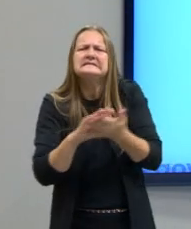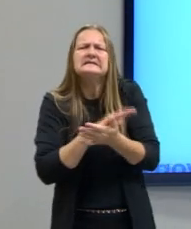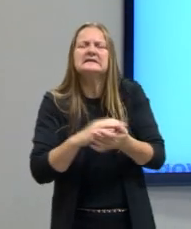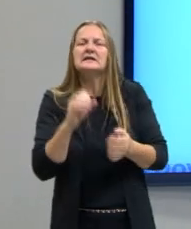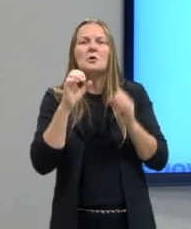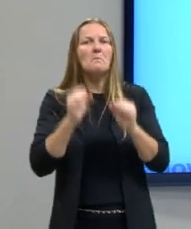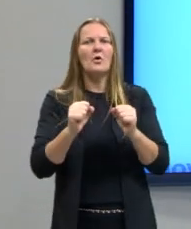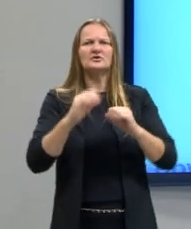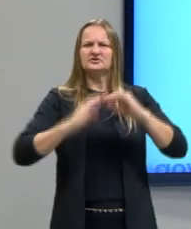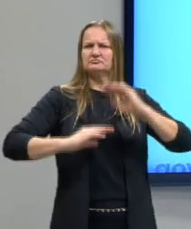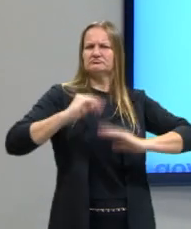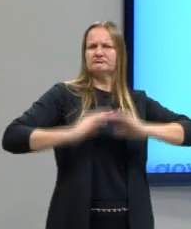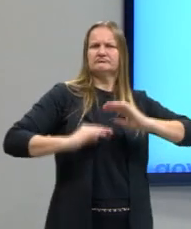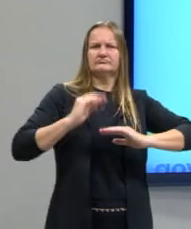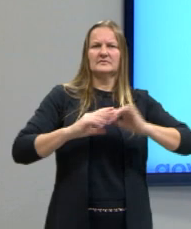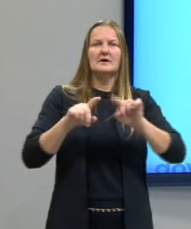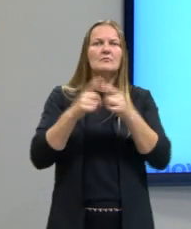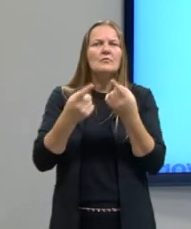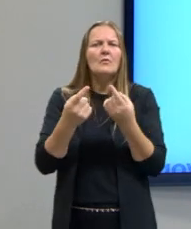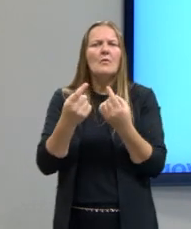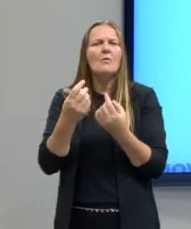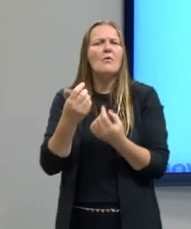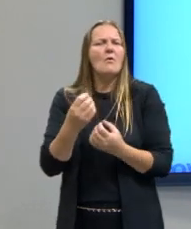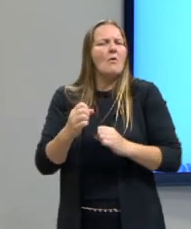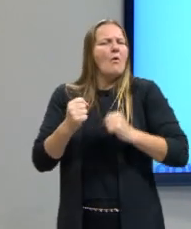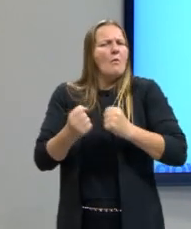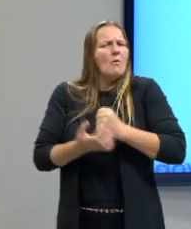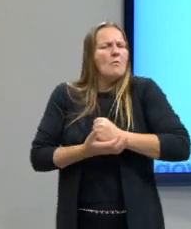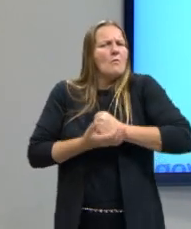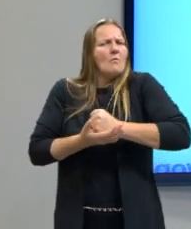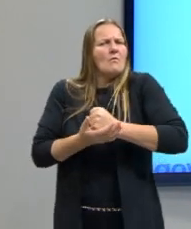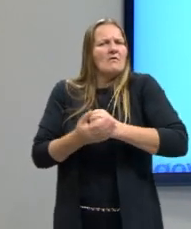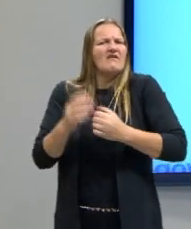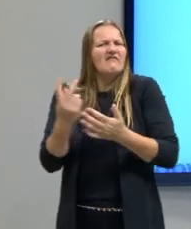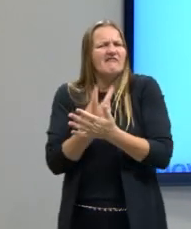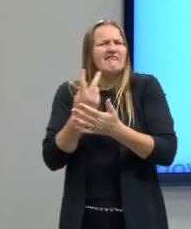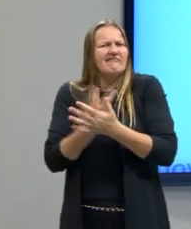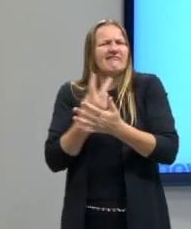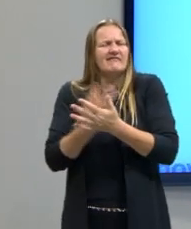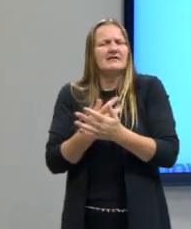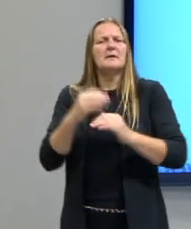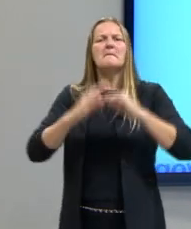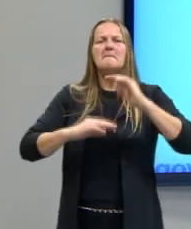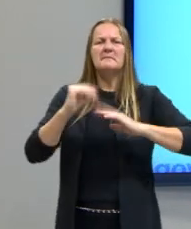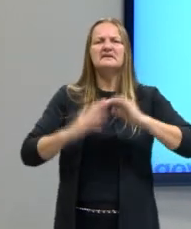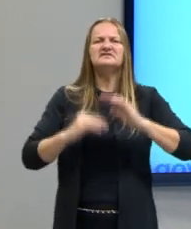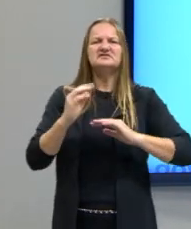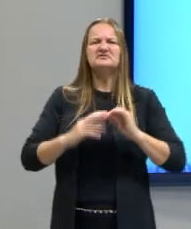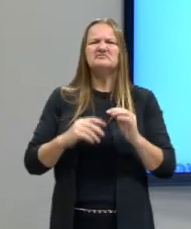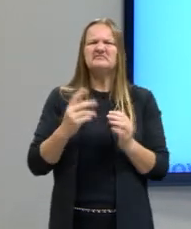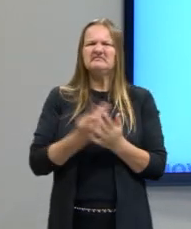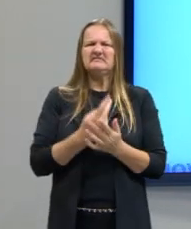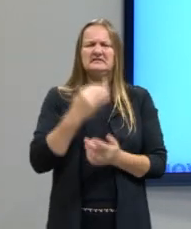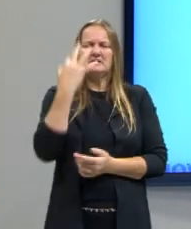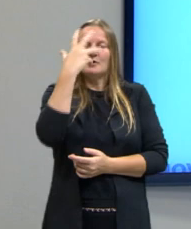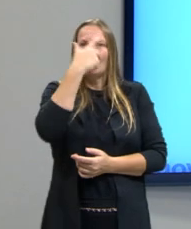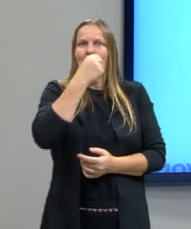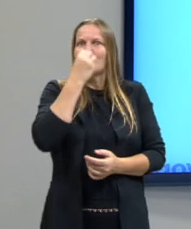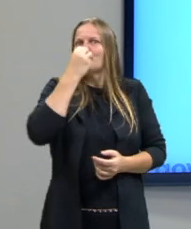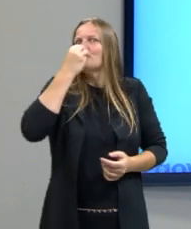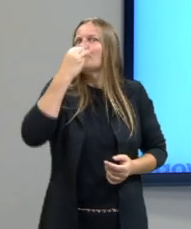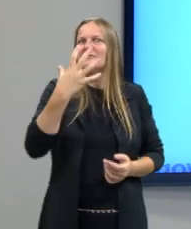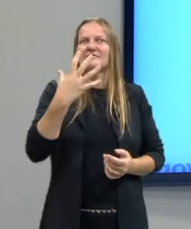somente não podem praticá-las como se o Tenta só cometem erros assim prática um sábio sato's belos e bons